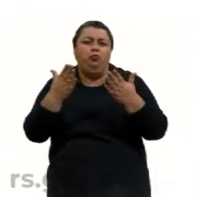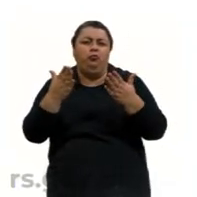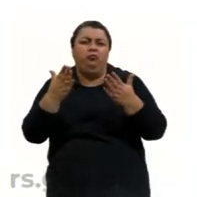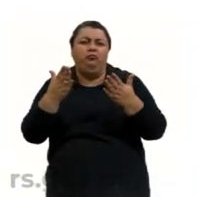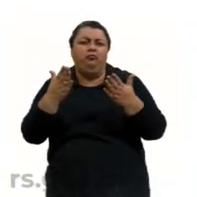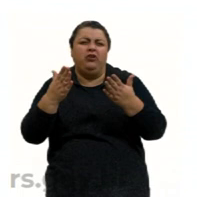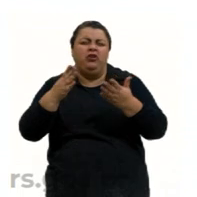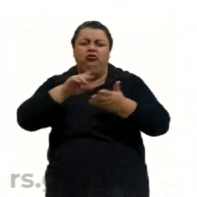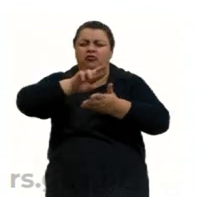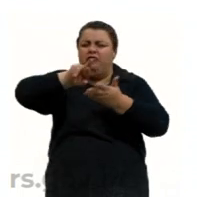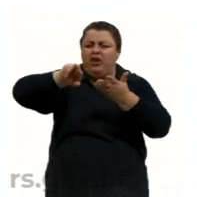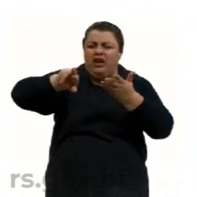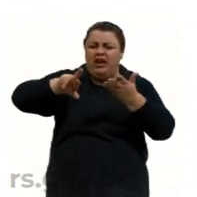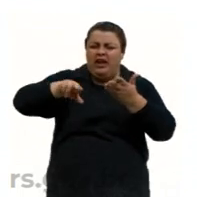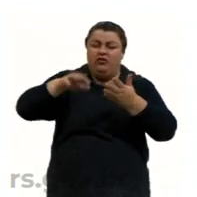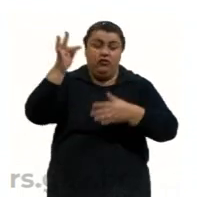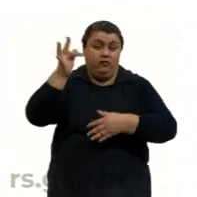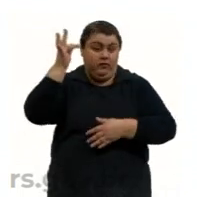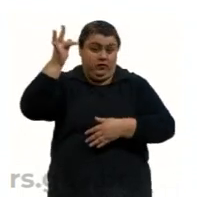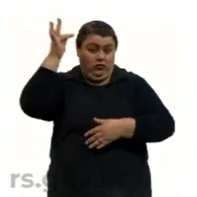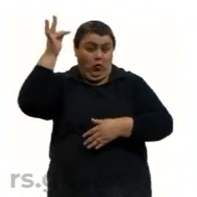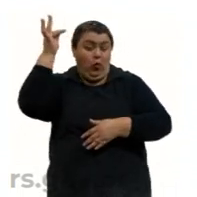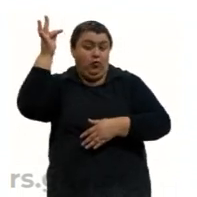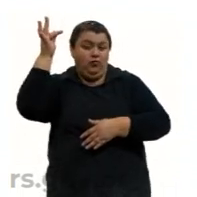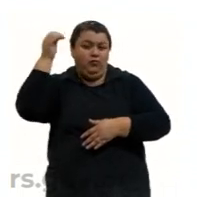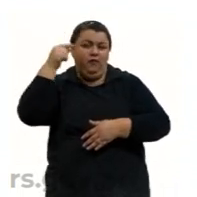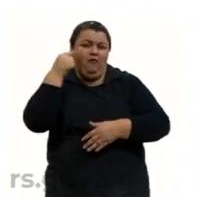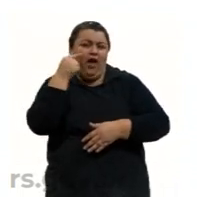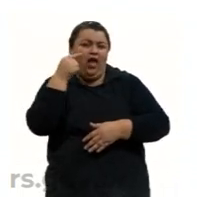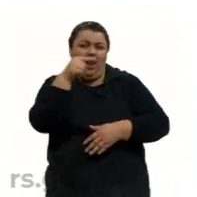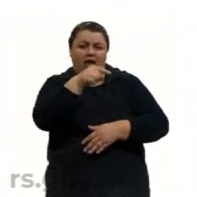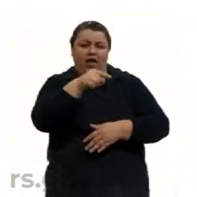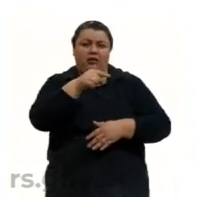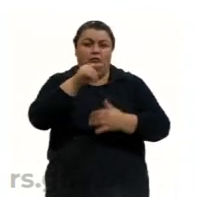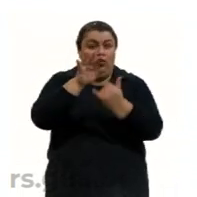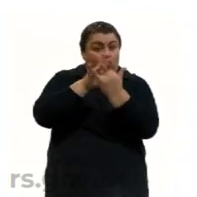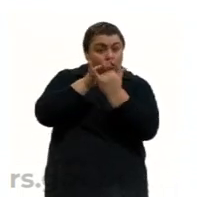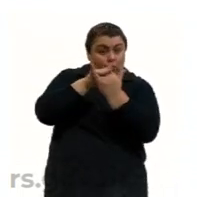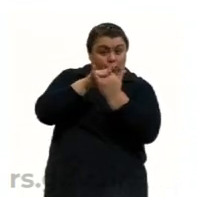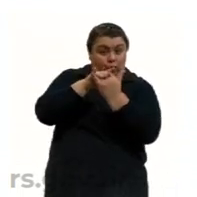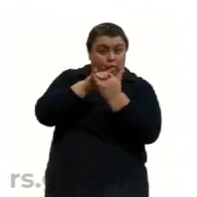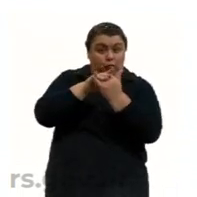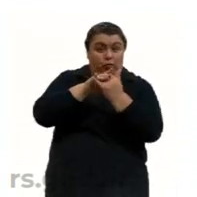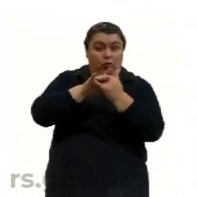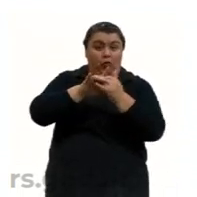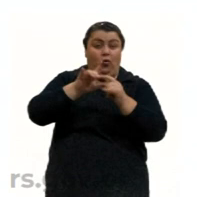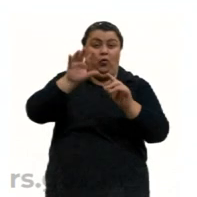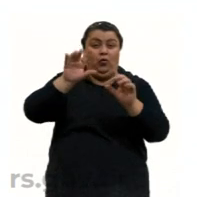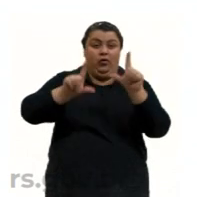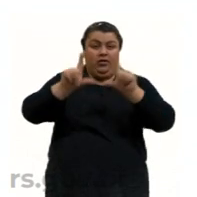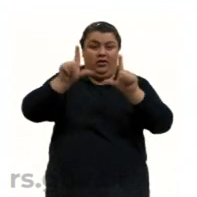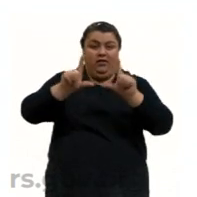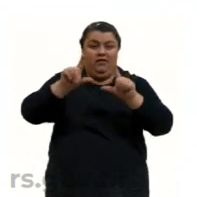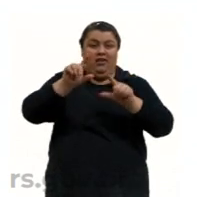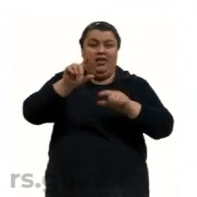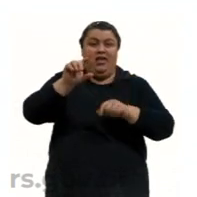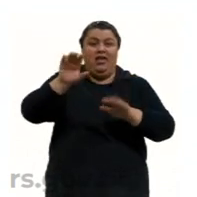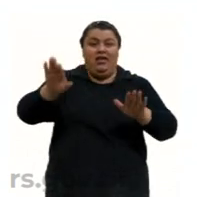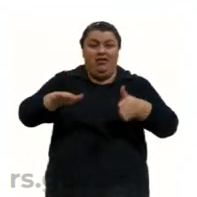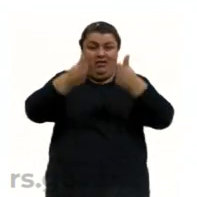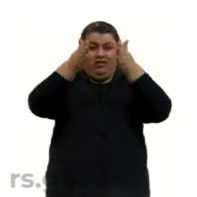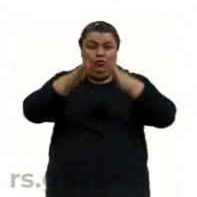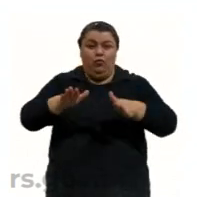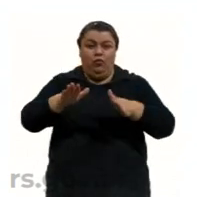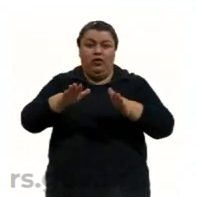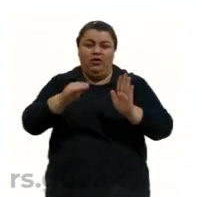Kant sobre Unity vai lá na TV Seduc ou vai lá no YouTube para você que não e na grade de programação